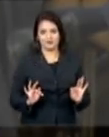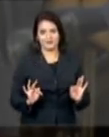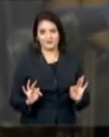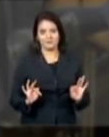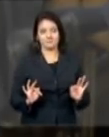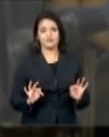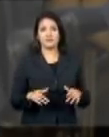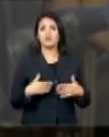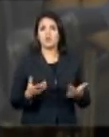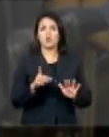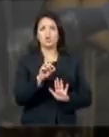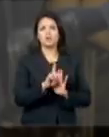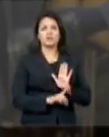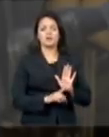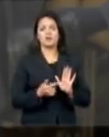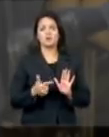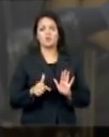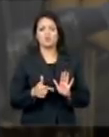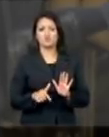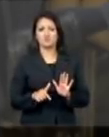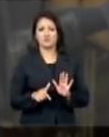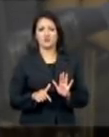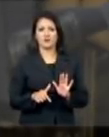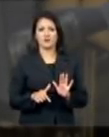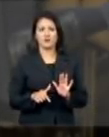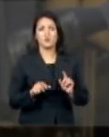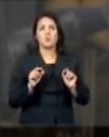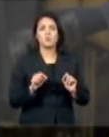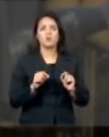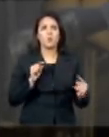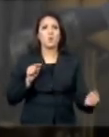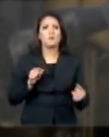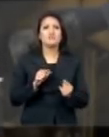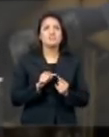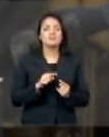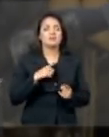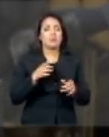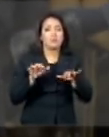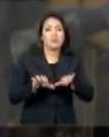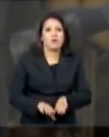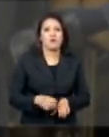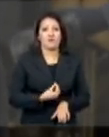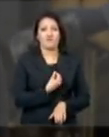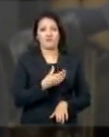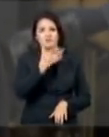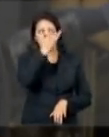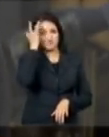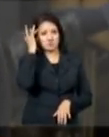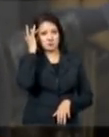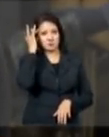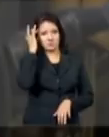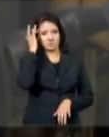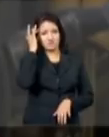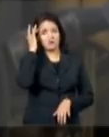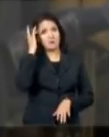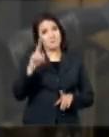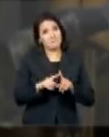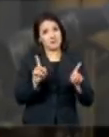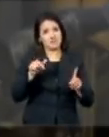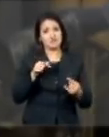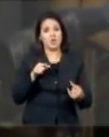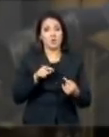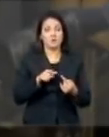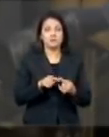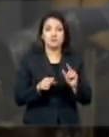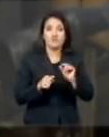direito não existe como tona como forma de tornar a marca a vida do seu destinatário senão de fazê la feliz